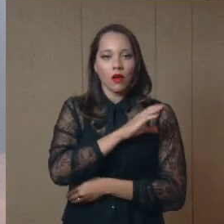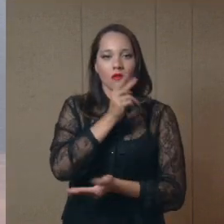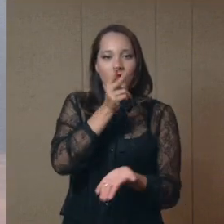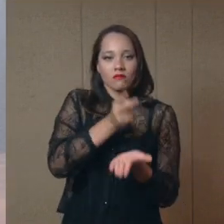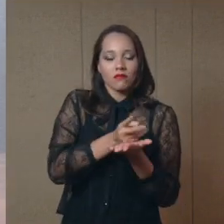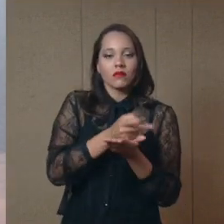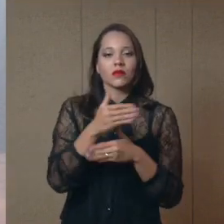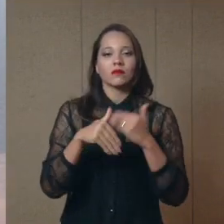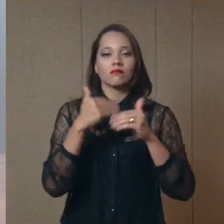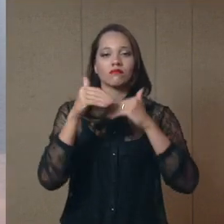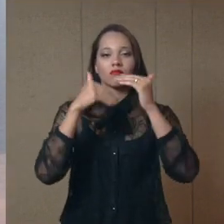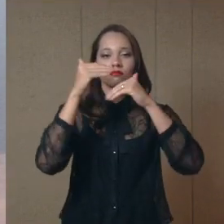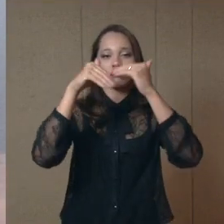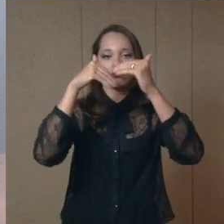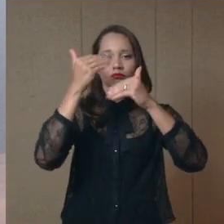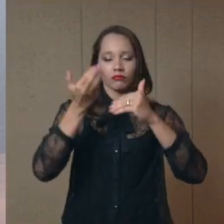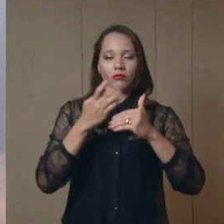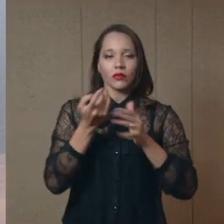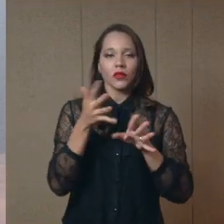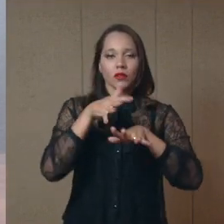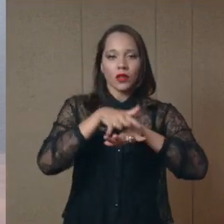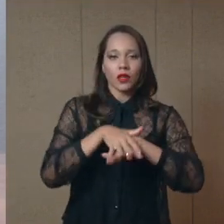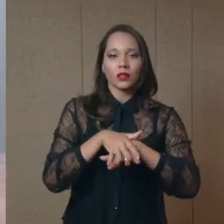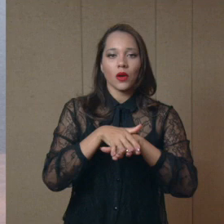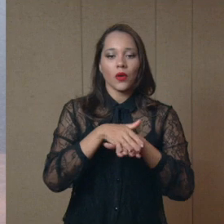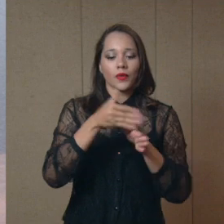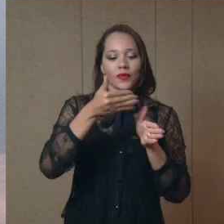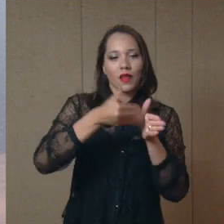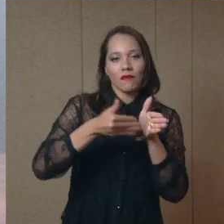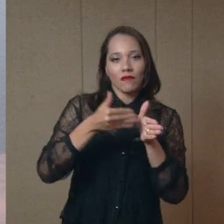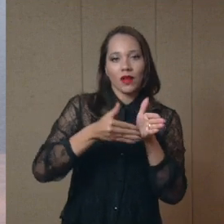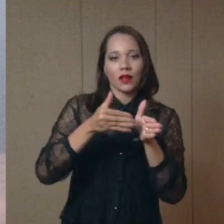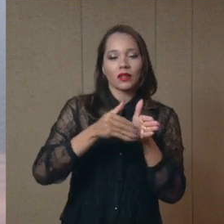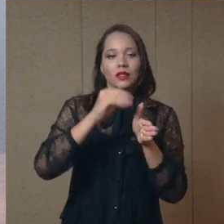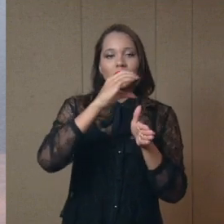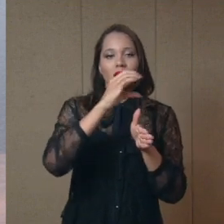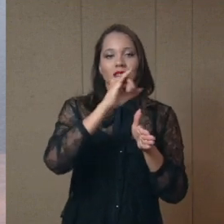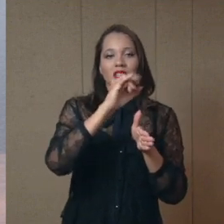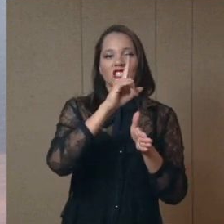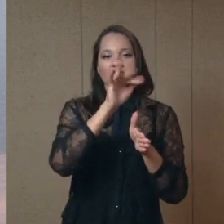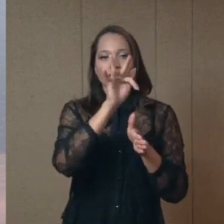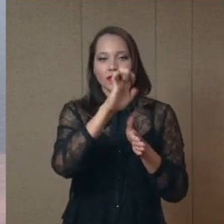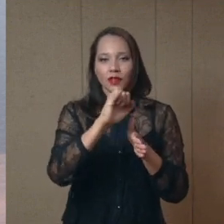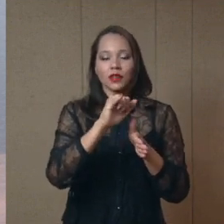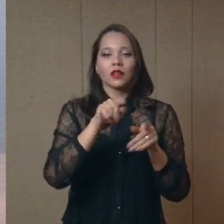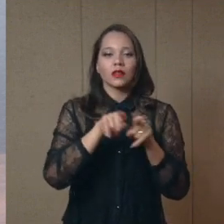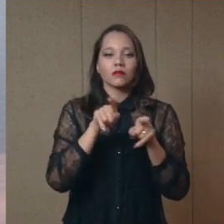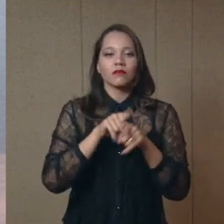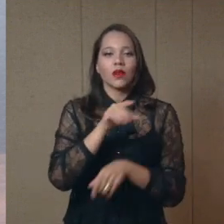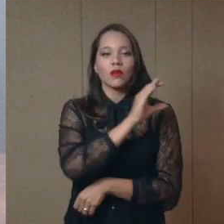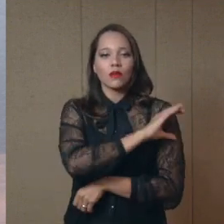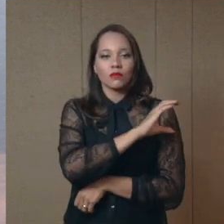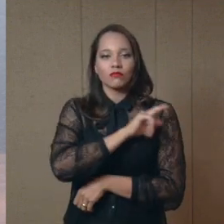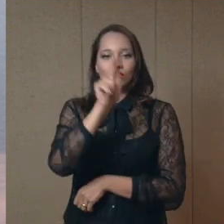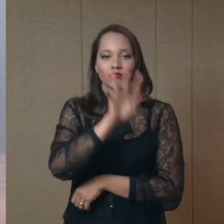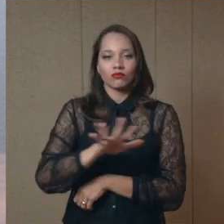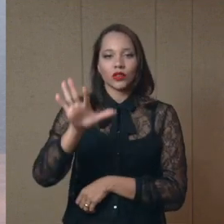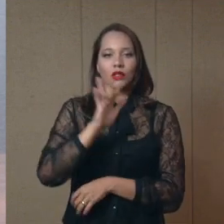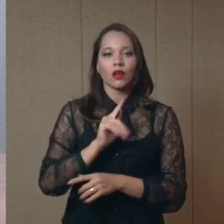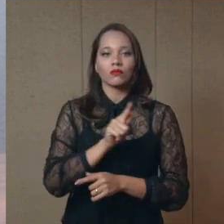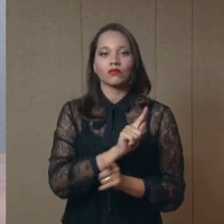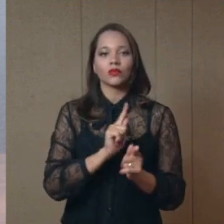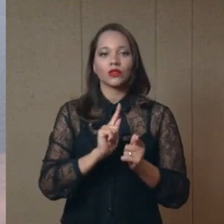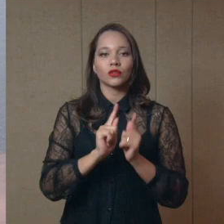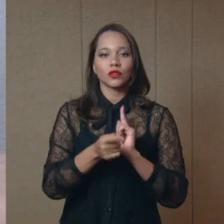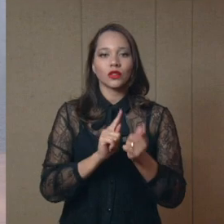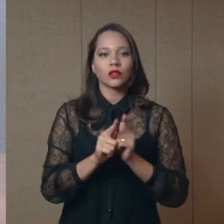para o desenvolvimento ea integração da faixa de fronteira se disse e coordenadora geral de gestão do território